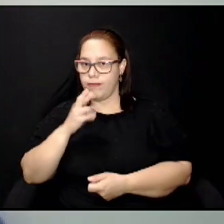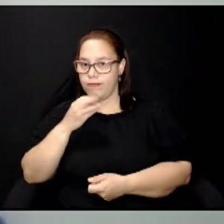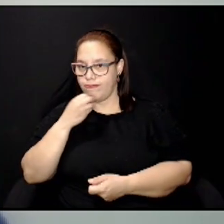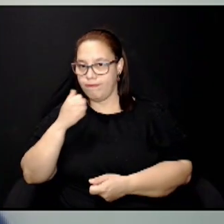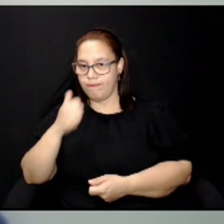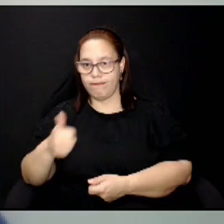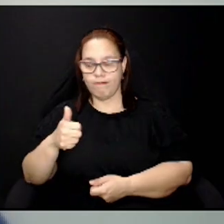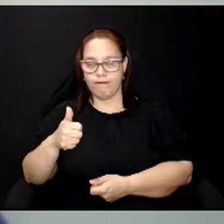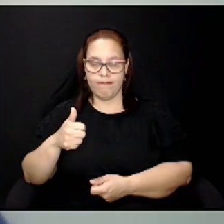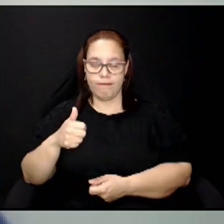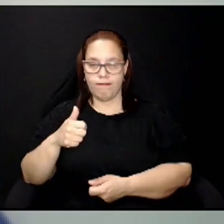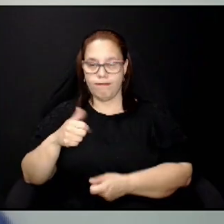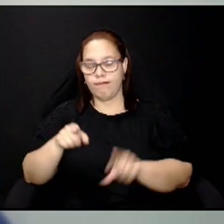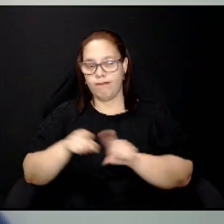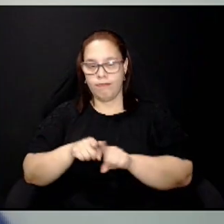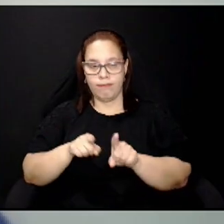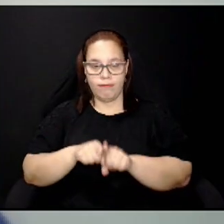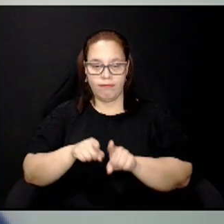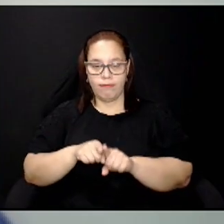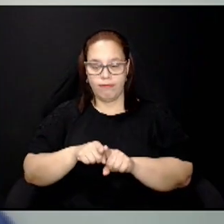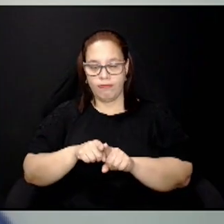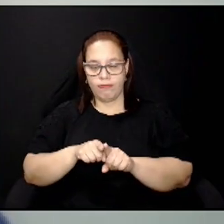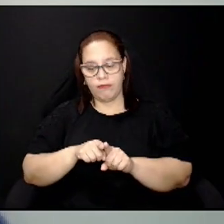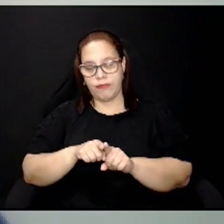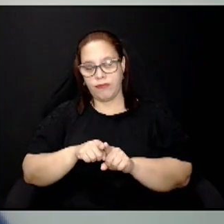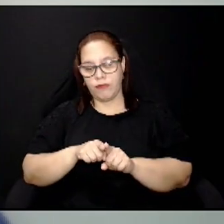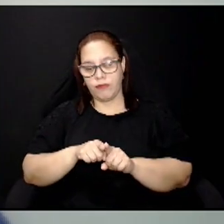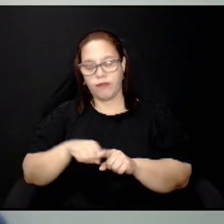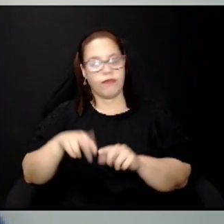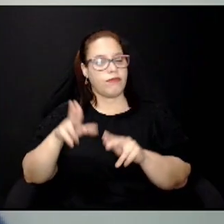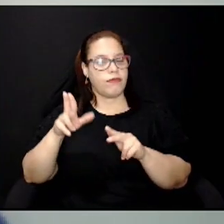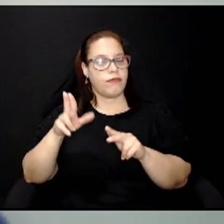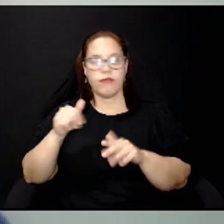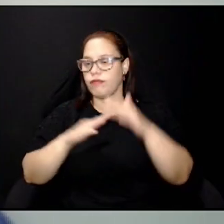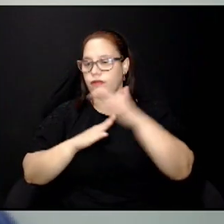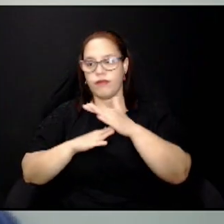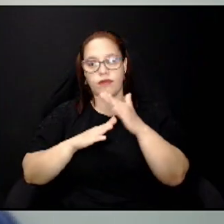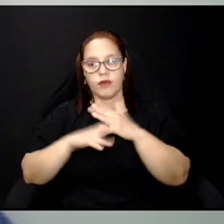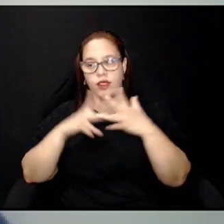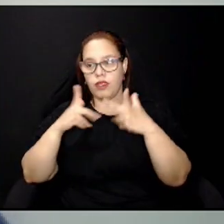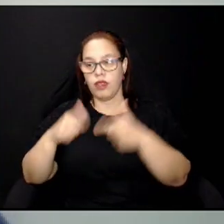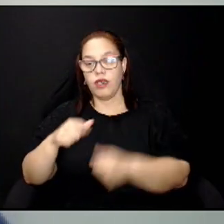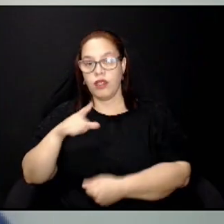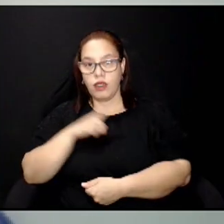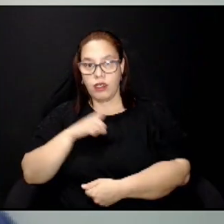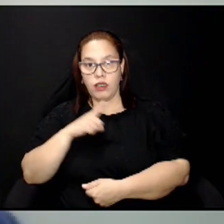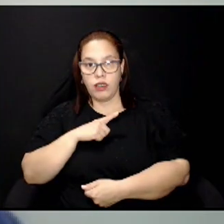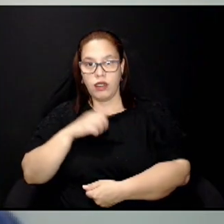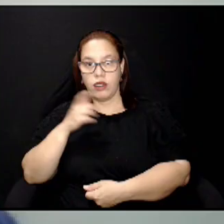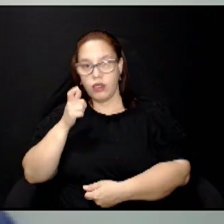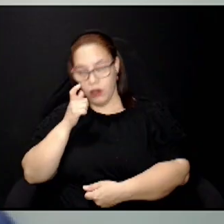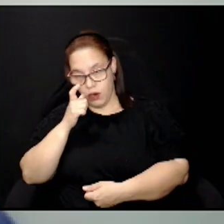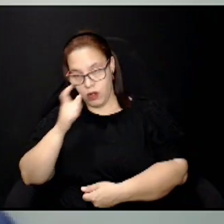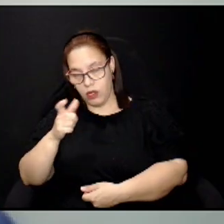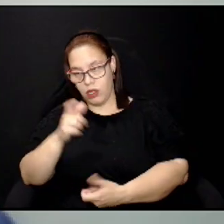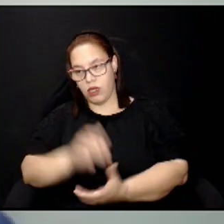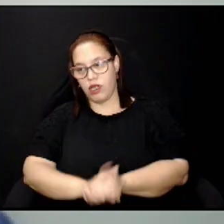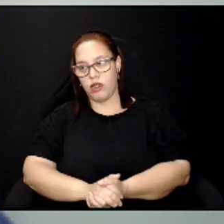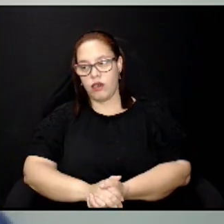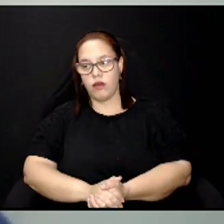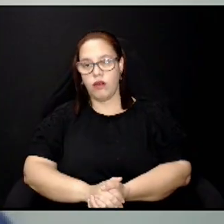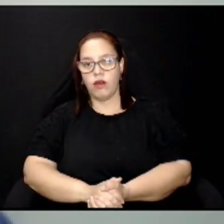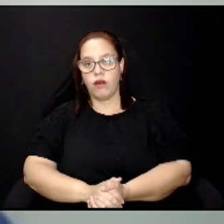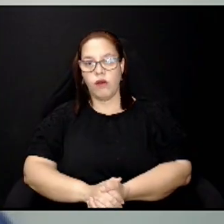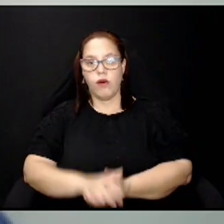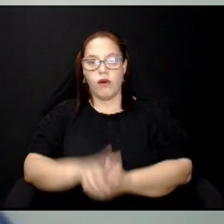positiva também, né? Então, não tem limite de idade. Todo mundo que estiver interessado em aprender